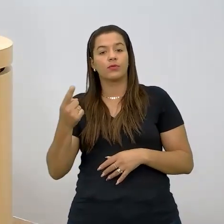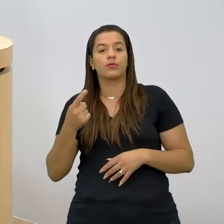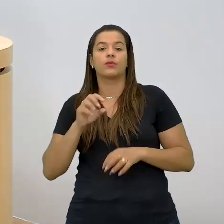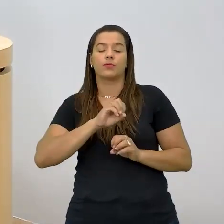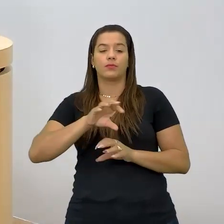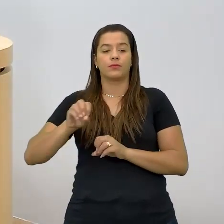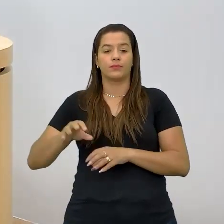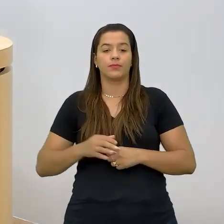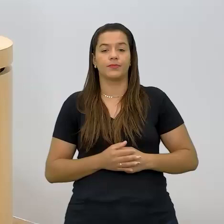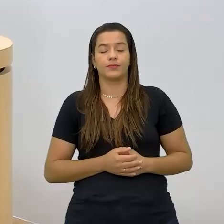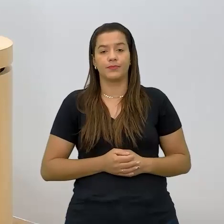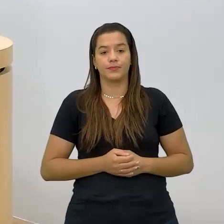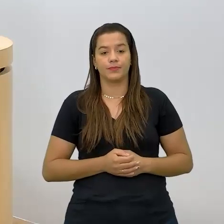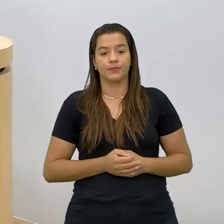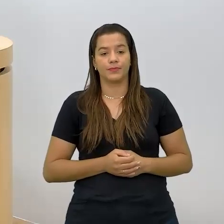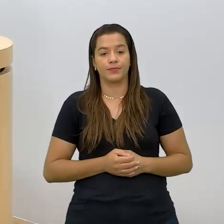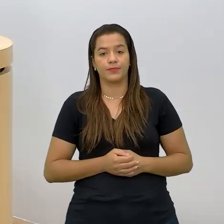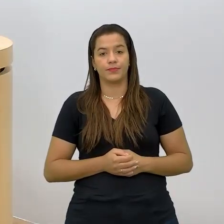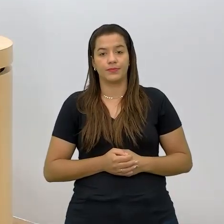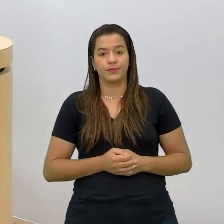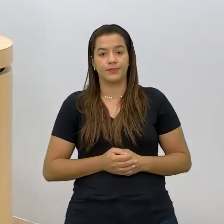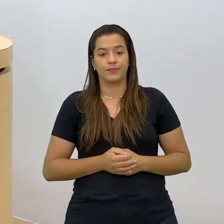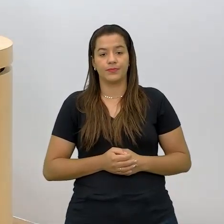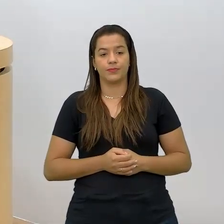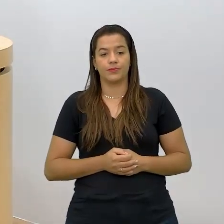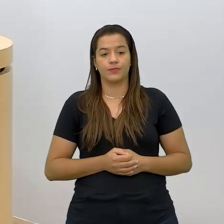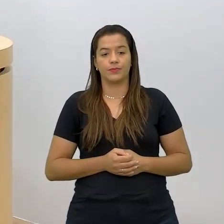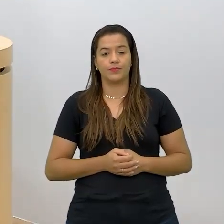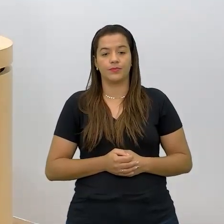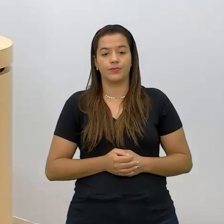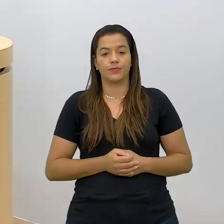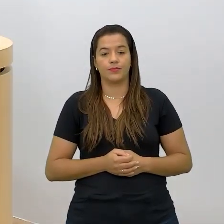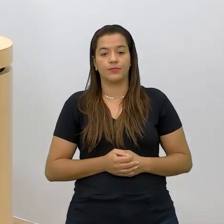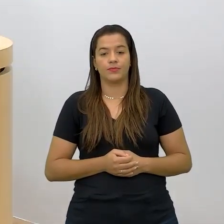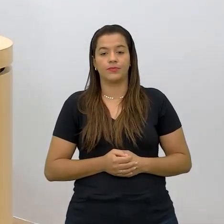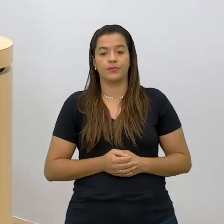educacional. Vamos ao vídeo.